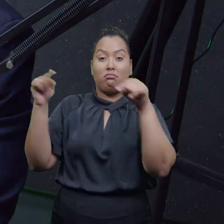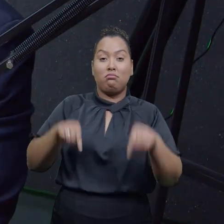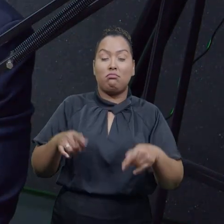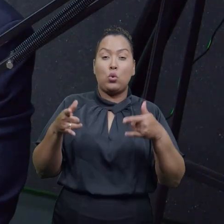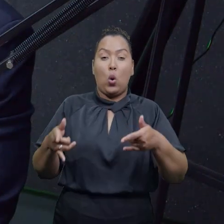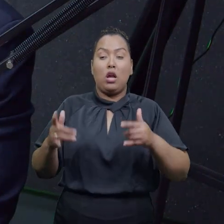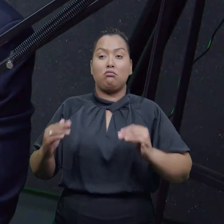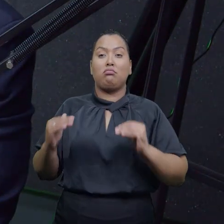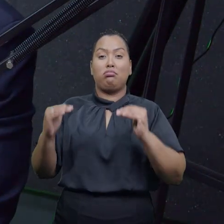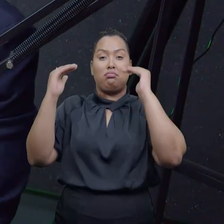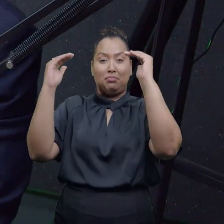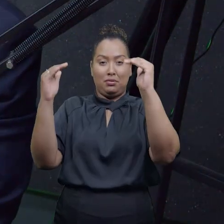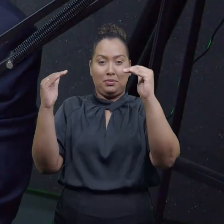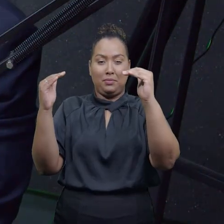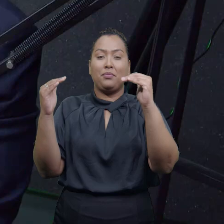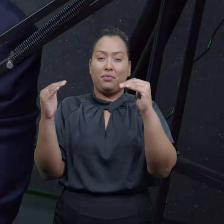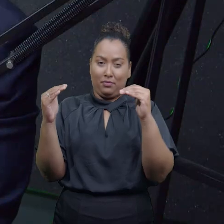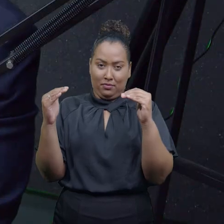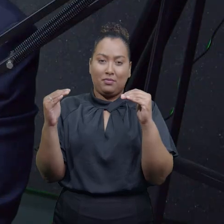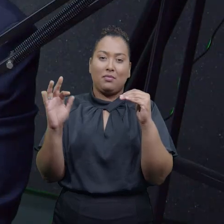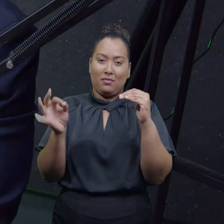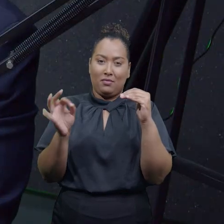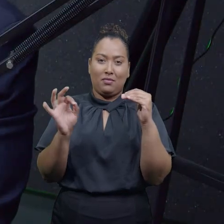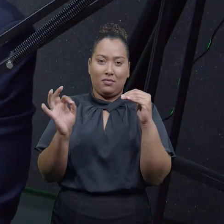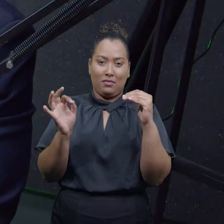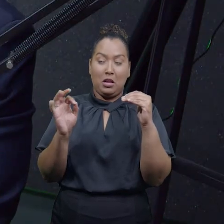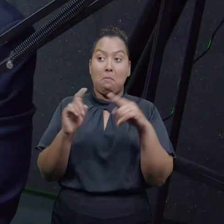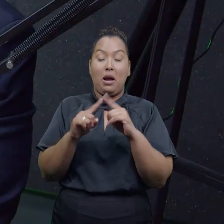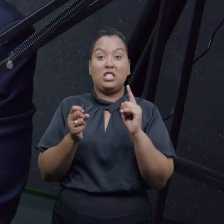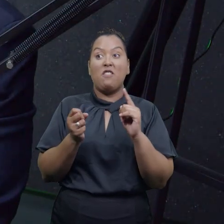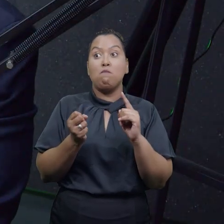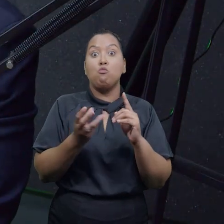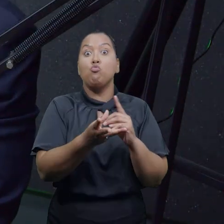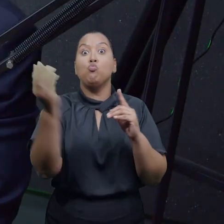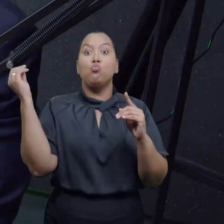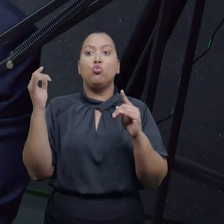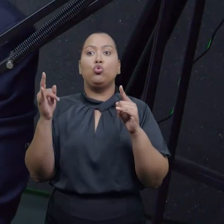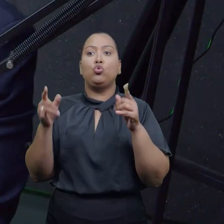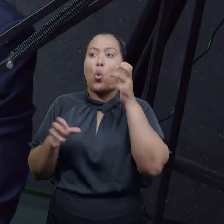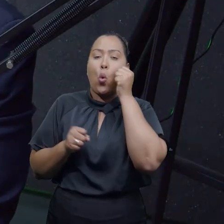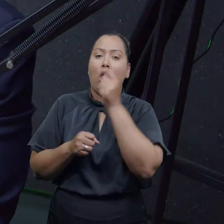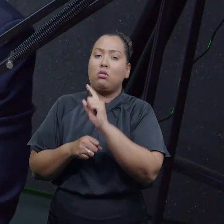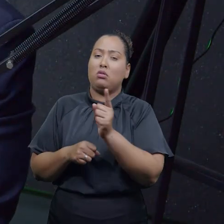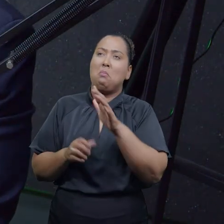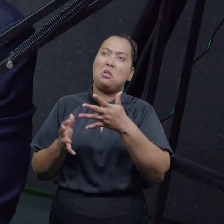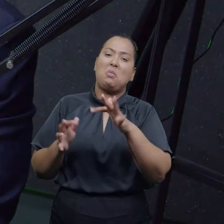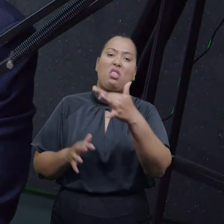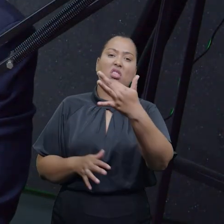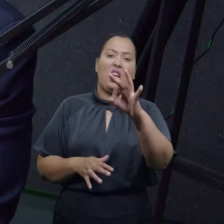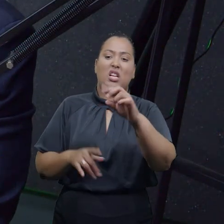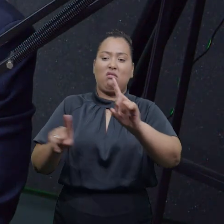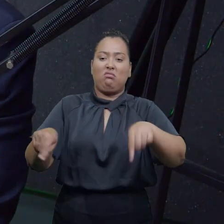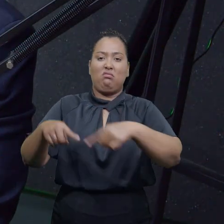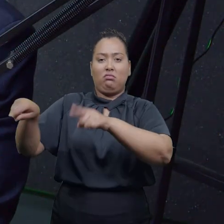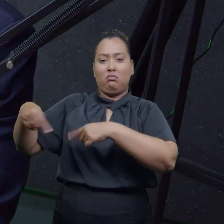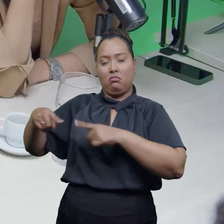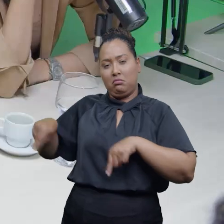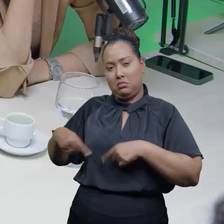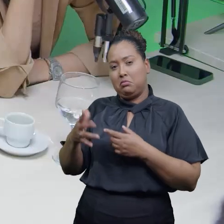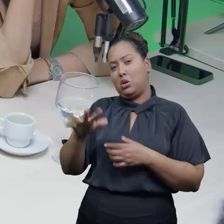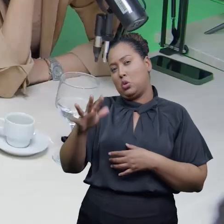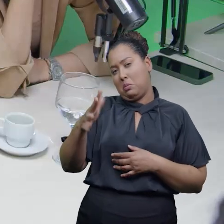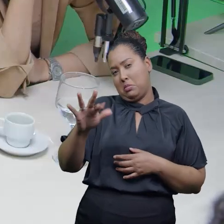ali no quarto. Tem um número, infelizmente, bem mais reduzido de habitações. Eu creio que são em torno de 10,